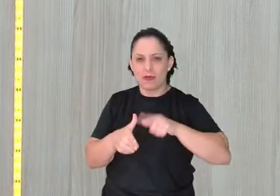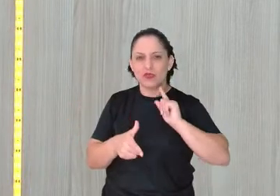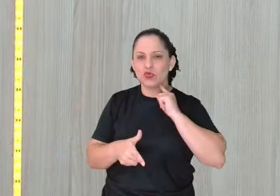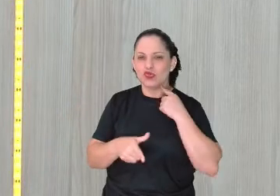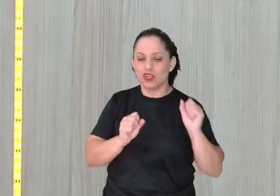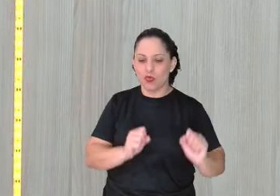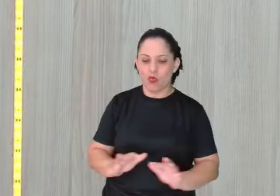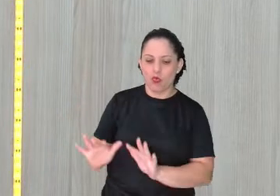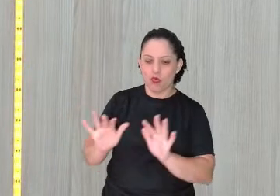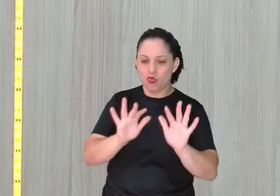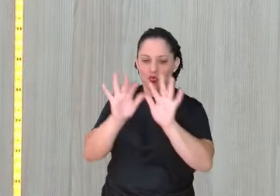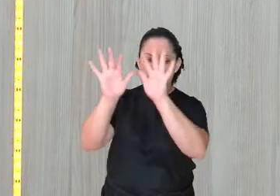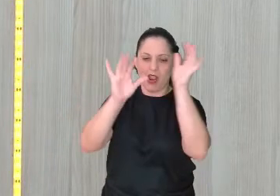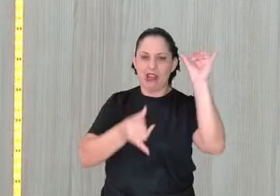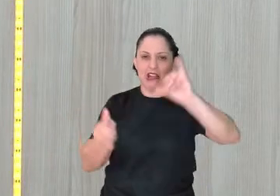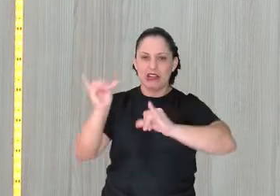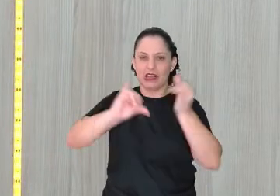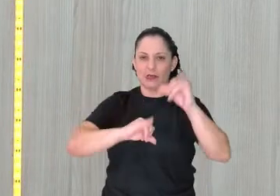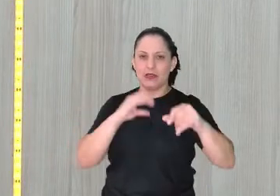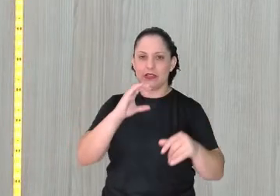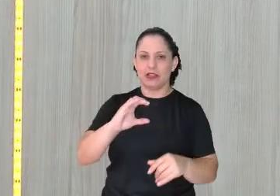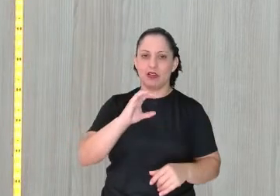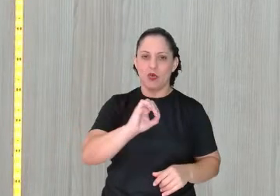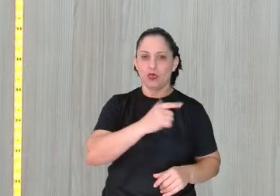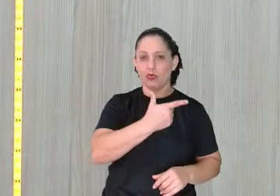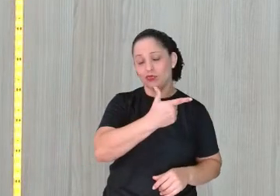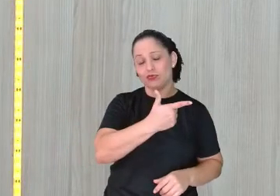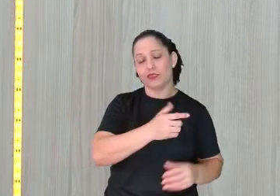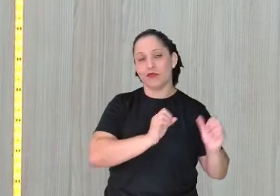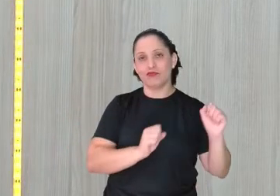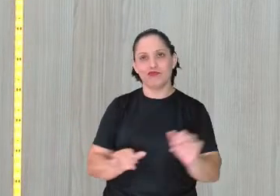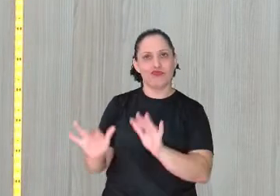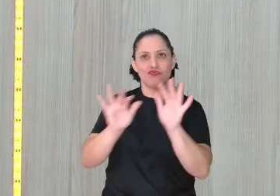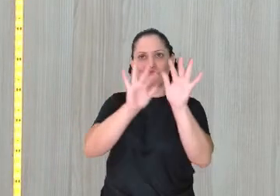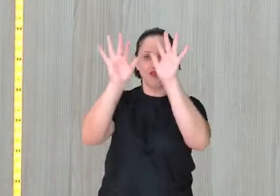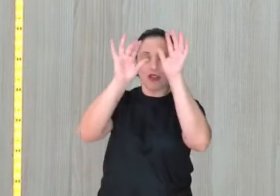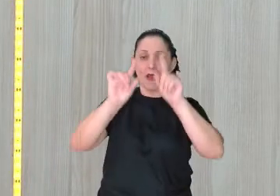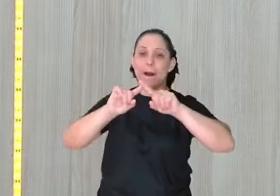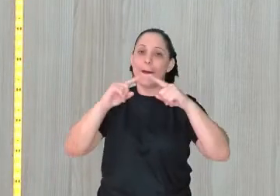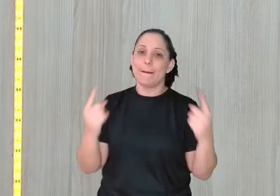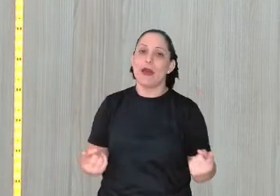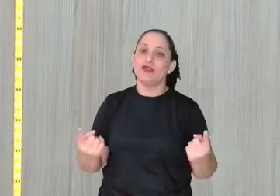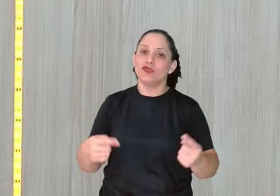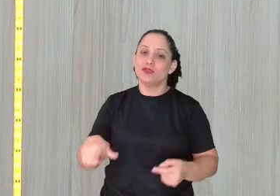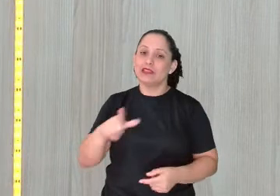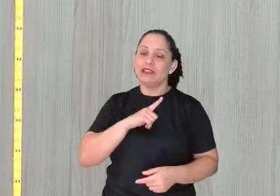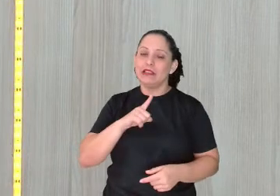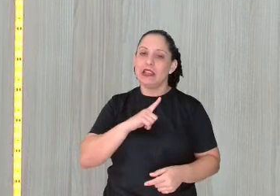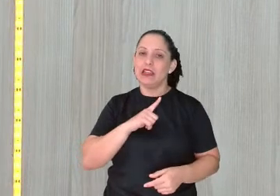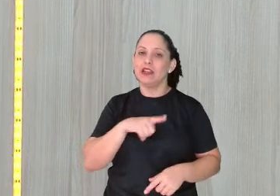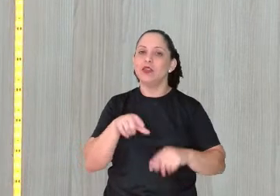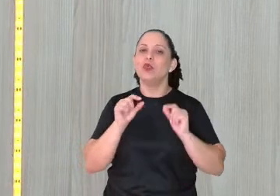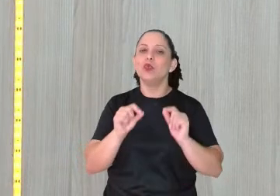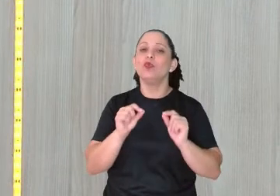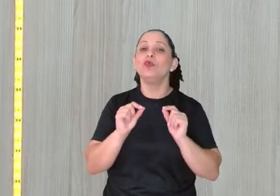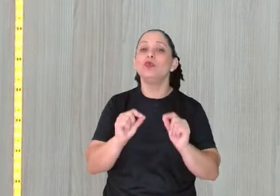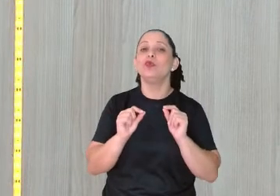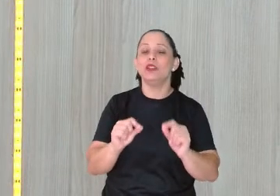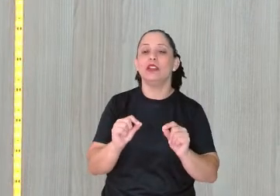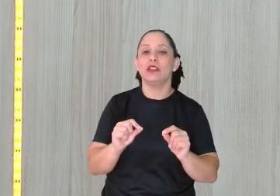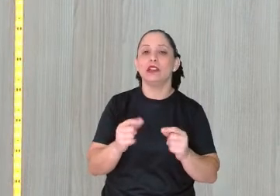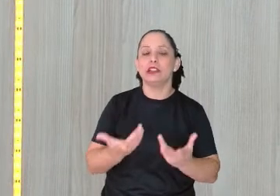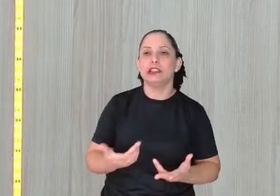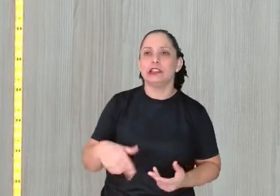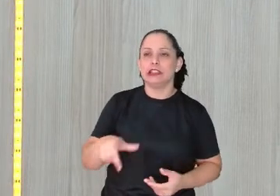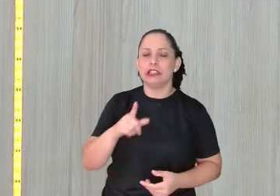emissão de gases poluentes. Mas, quando você propõe uma alternativa e que você está visando,